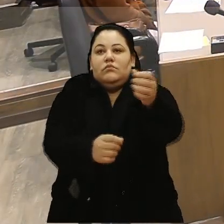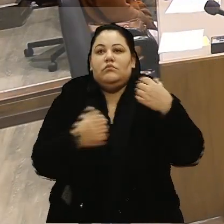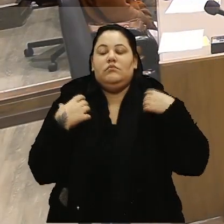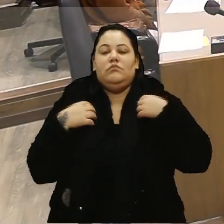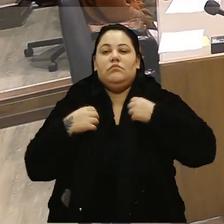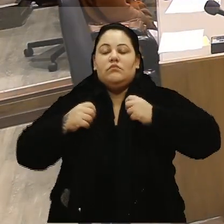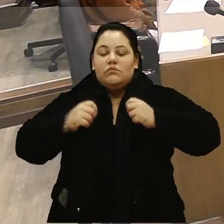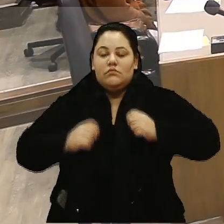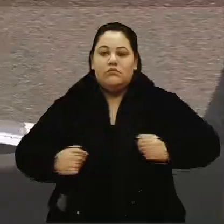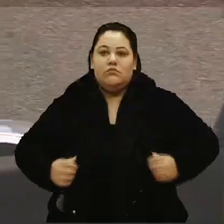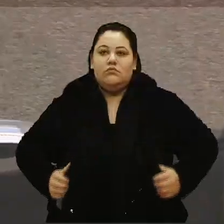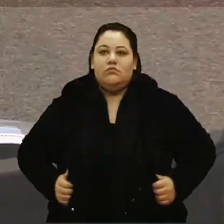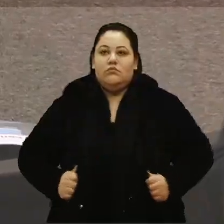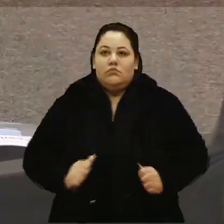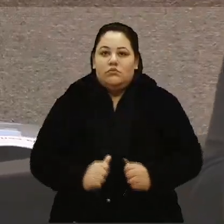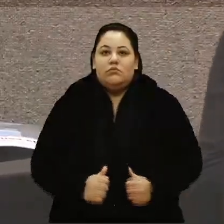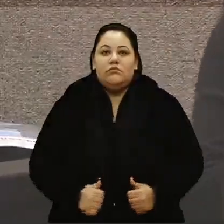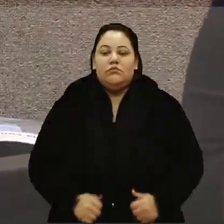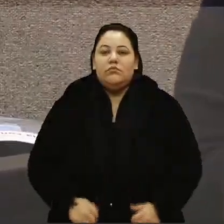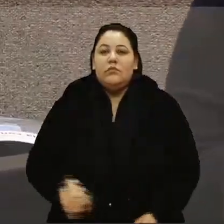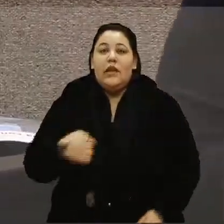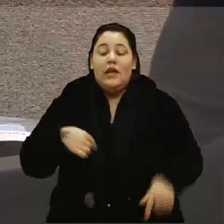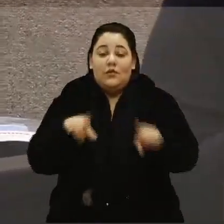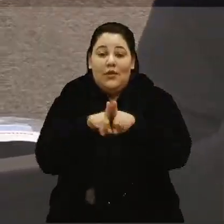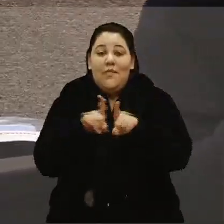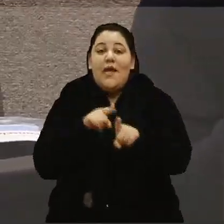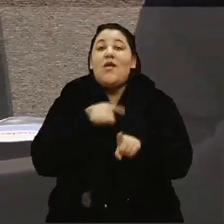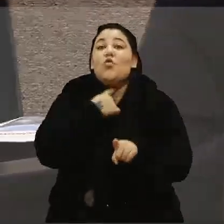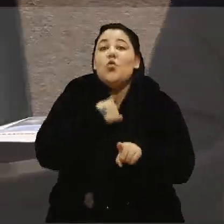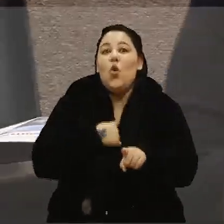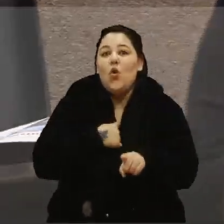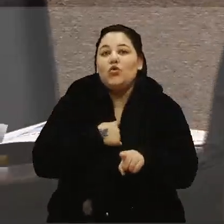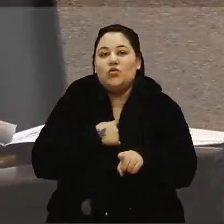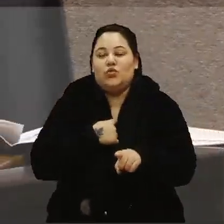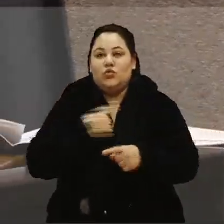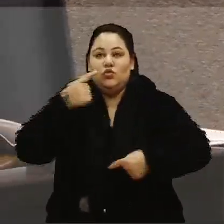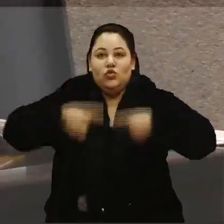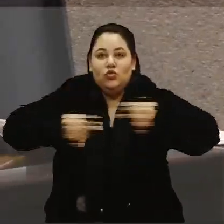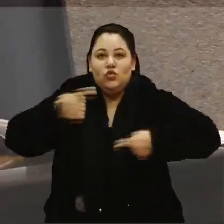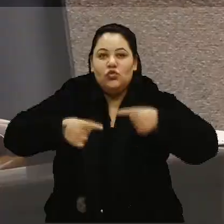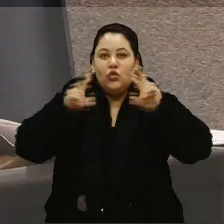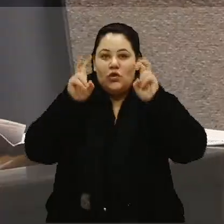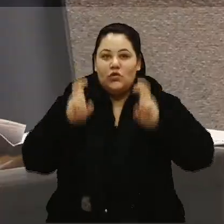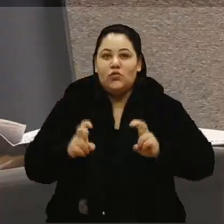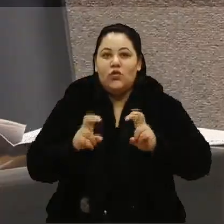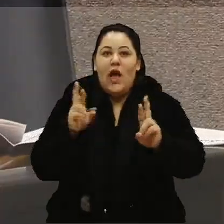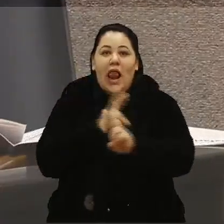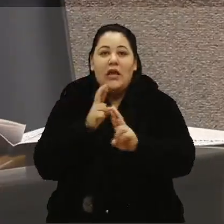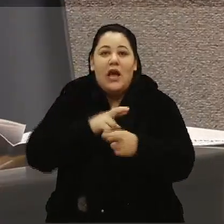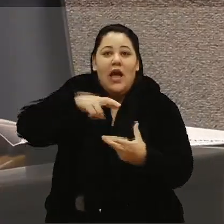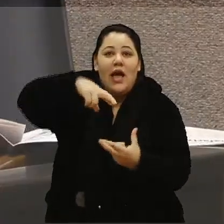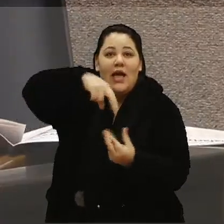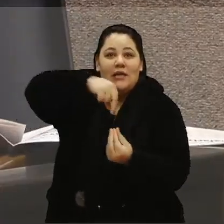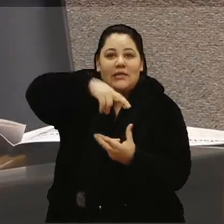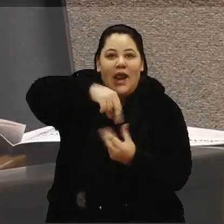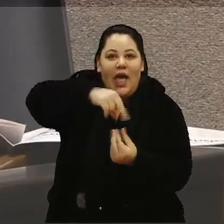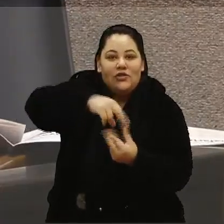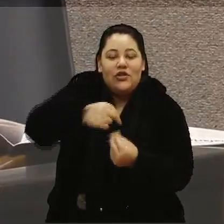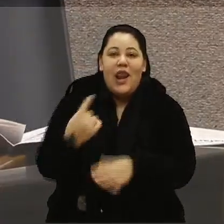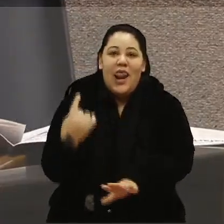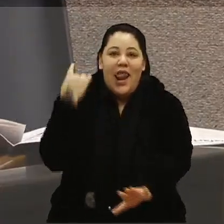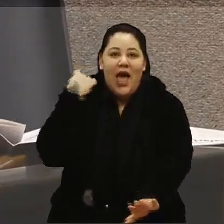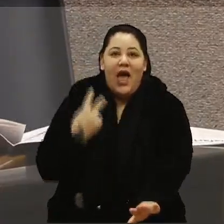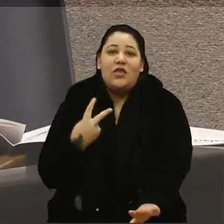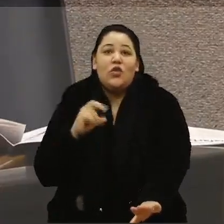também gosto muito de discutir esse assunto da questão das reciclagens, quando lá em 2020 o pessoal